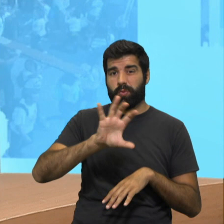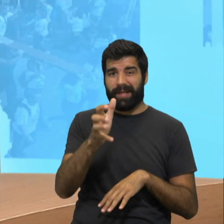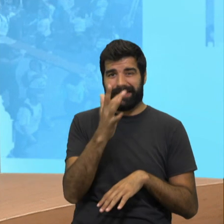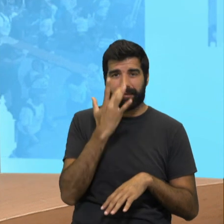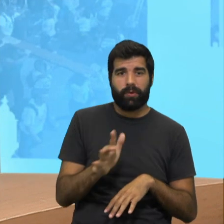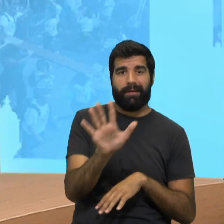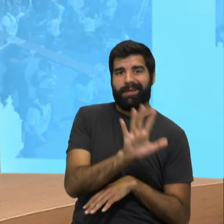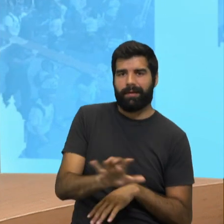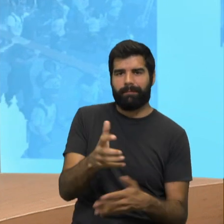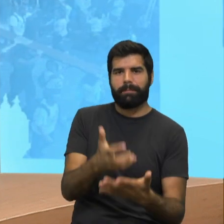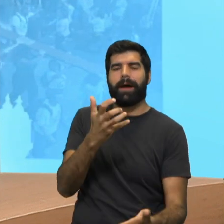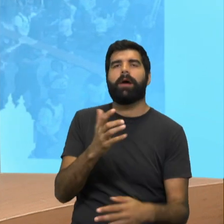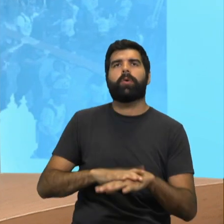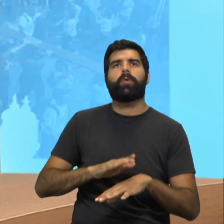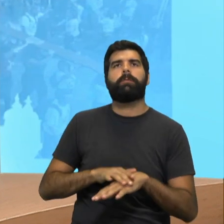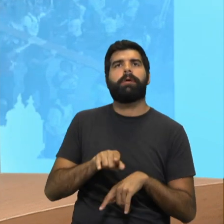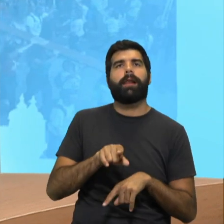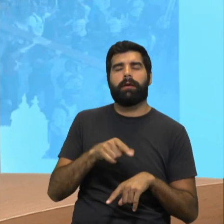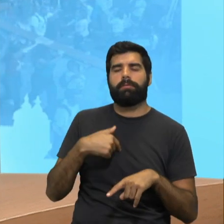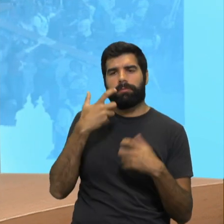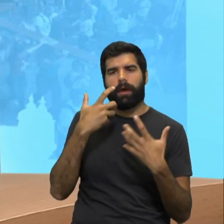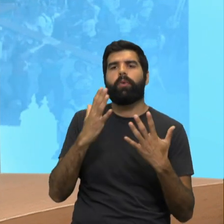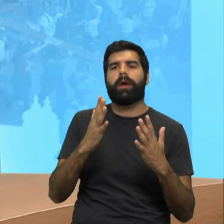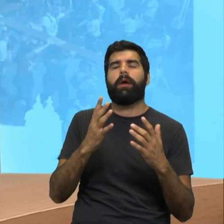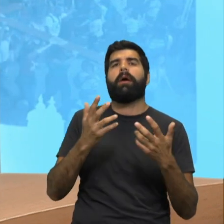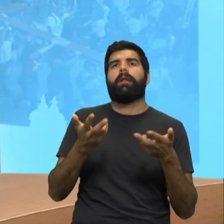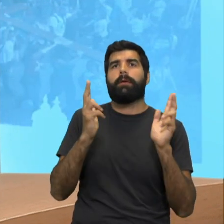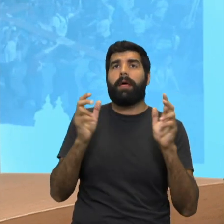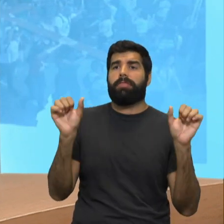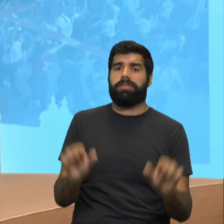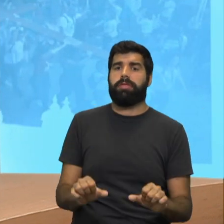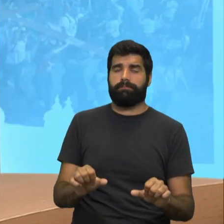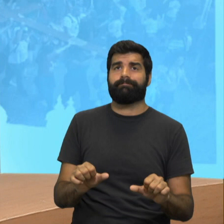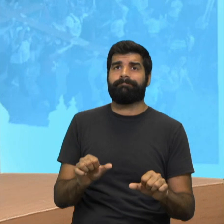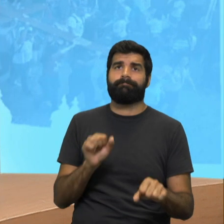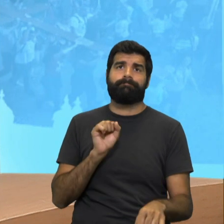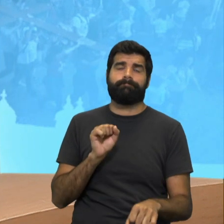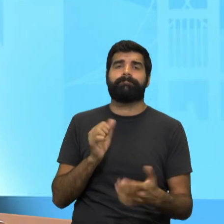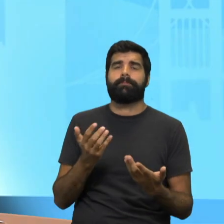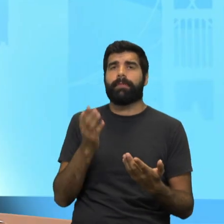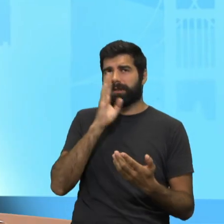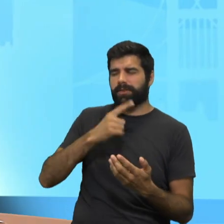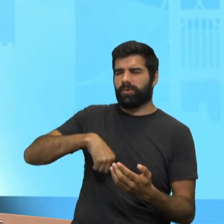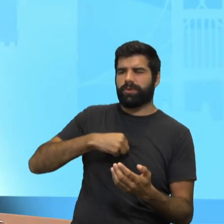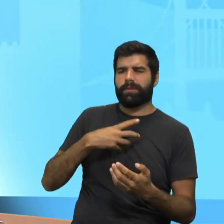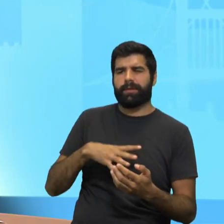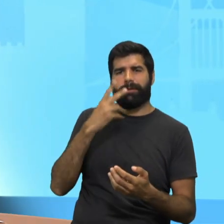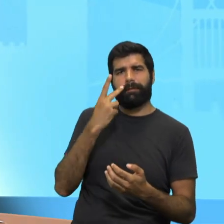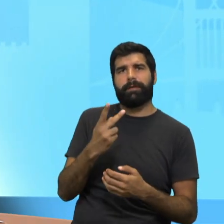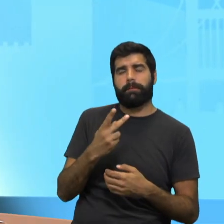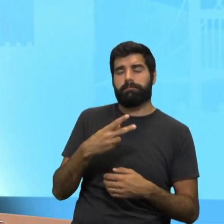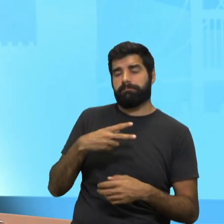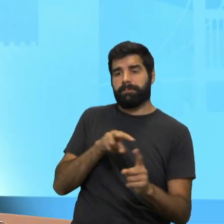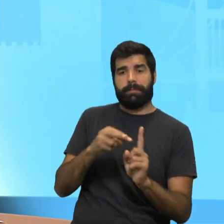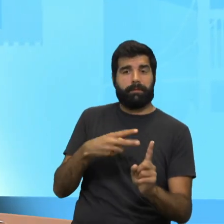atenção, mais enfoque, porque, de facto, houve uma degradação muito grande da situação da liberdade religiosa. E se quisermos olhar a partir, enfim, do olhar